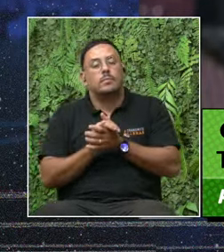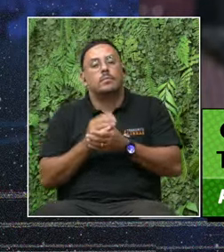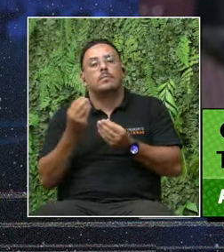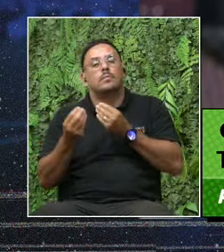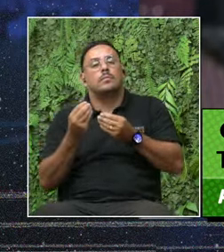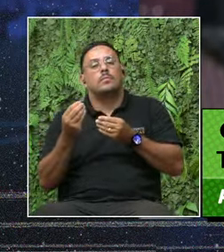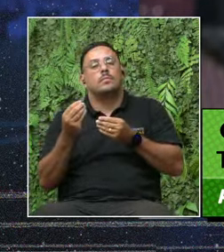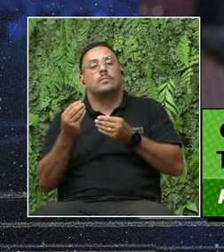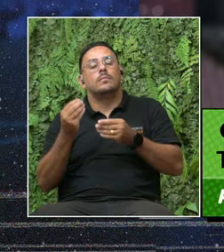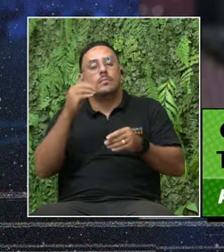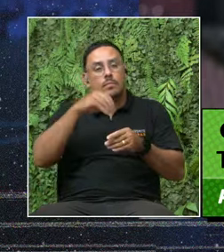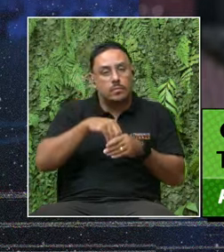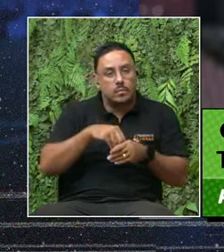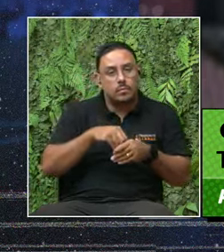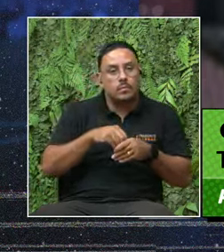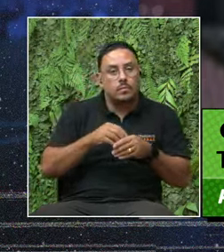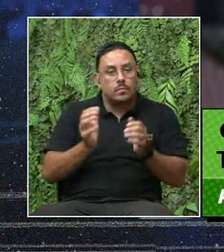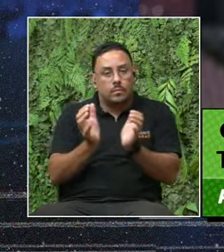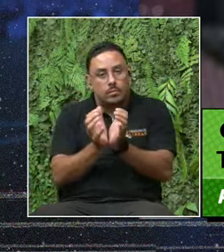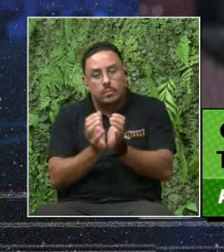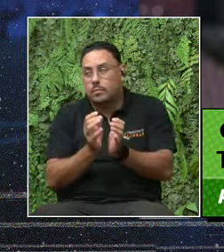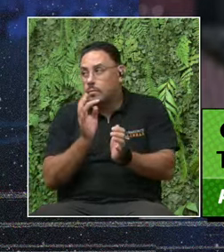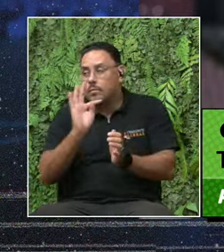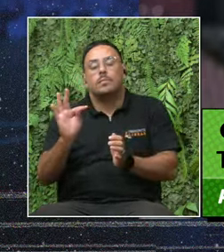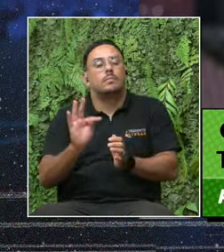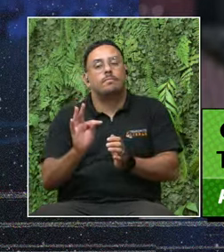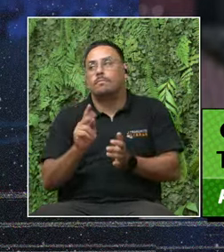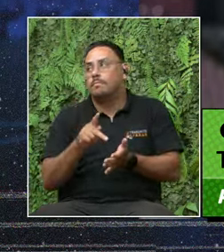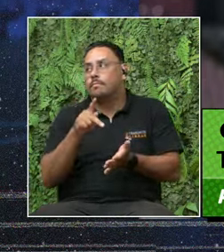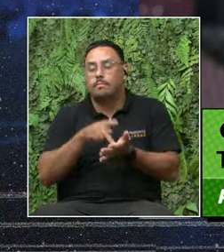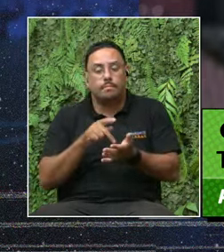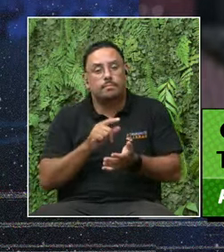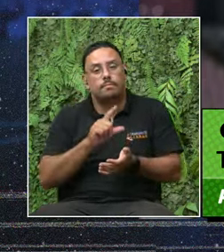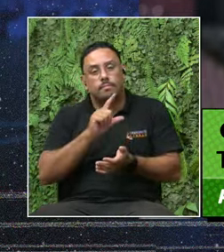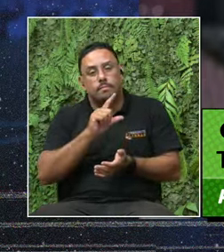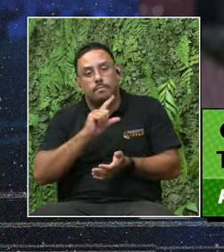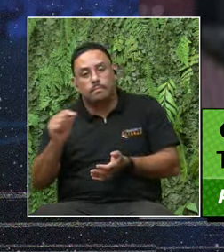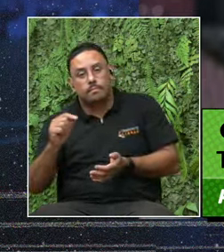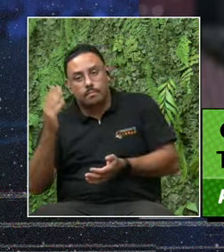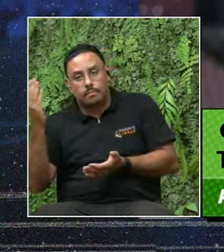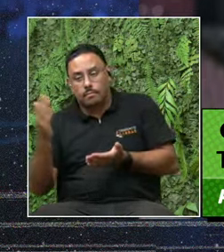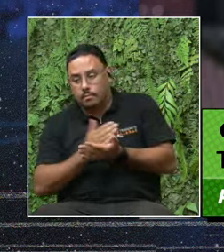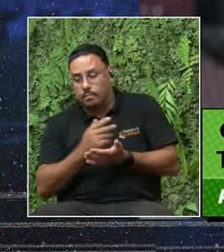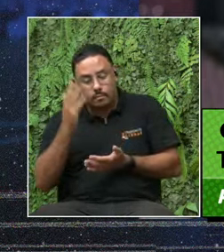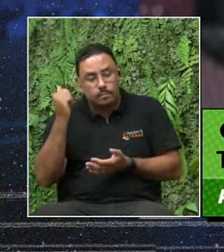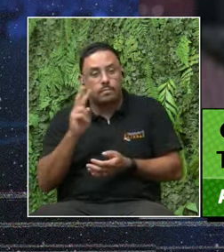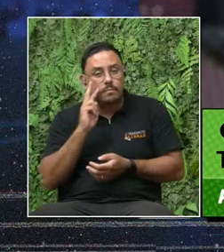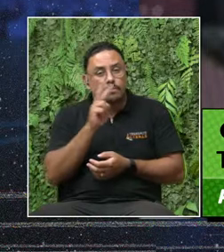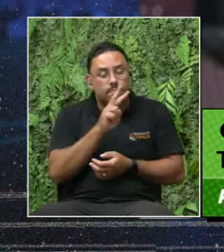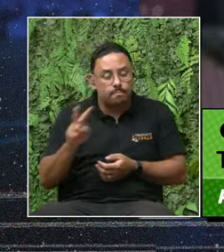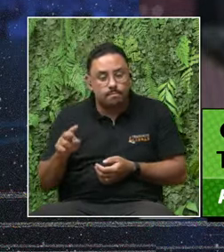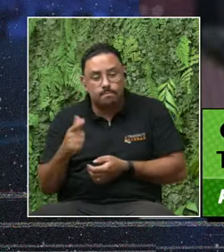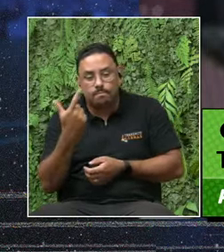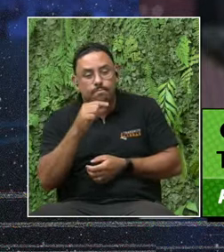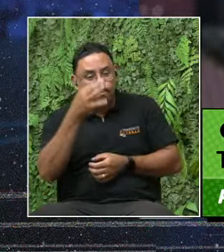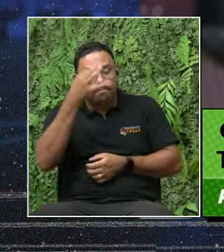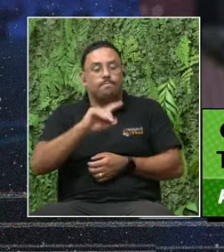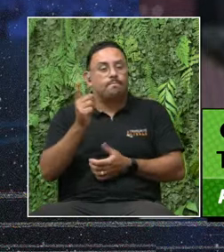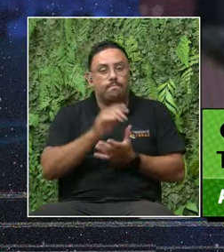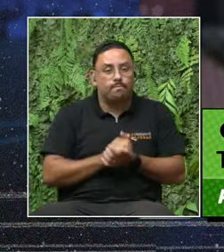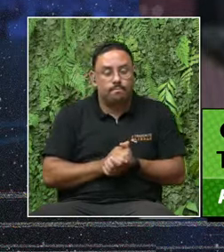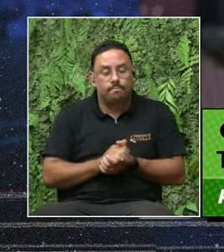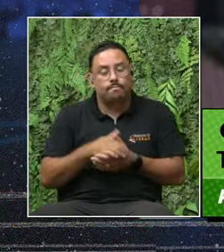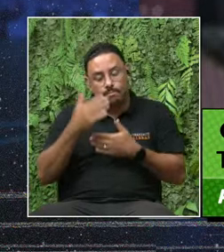colocar eles no time titular e e realmente sair de certas convicções se você enxergar que elas não estão dando certo de